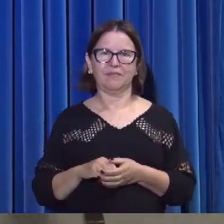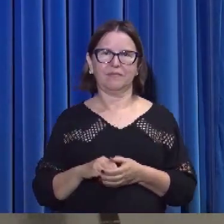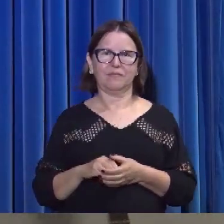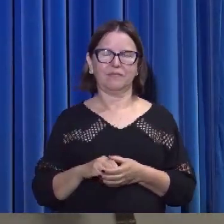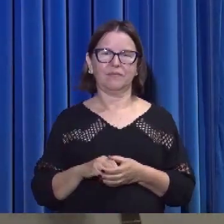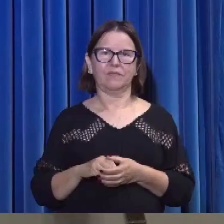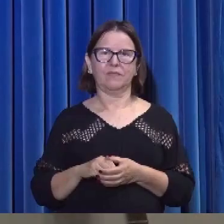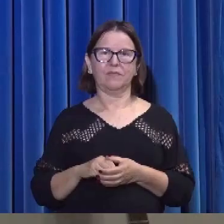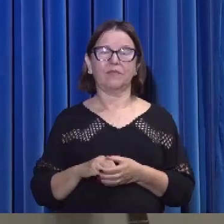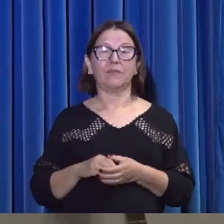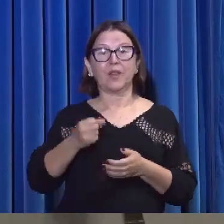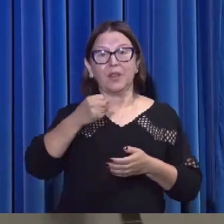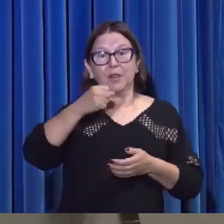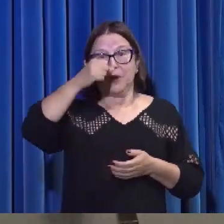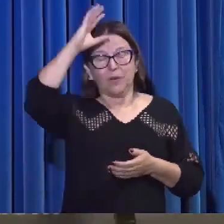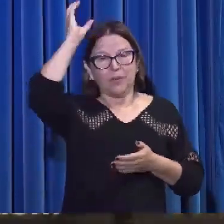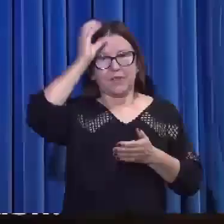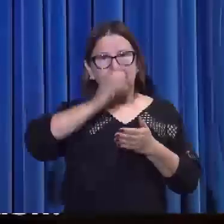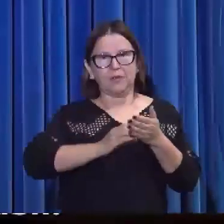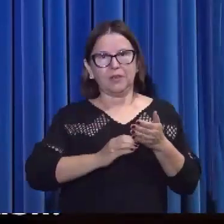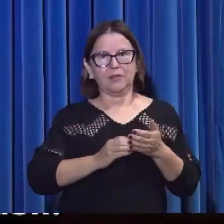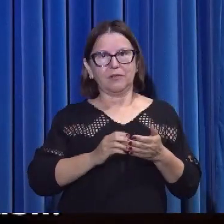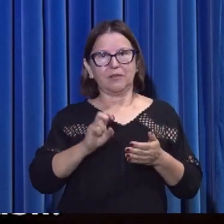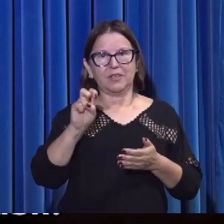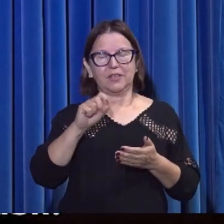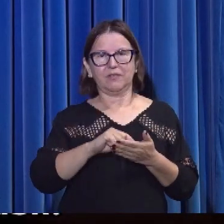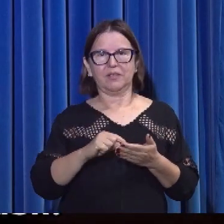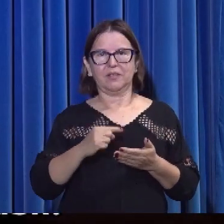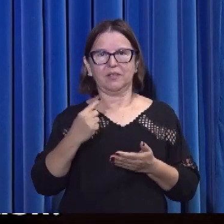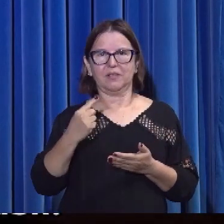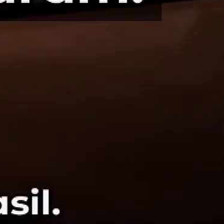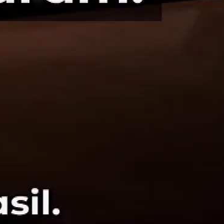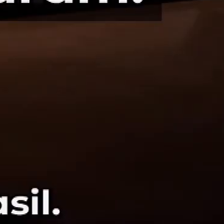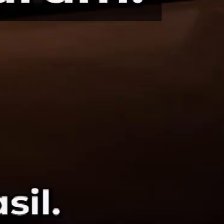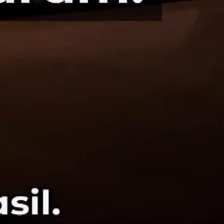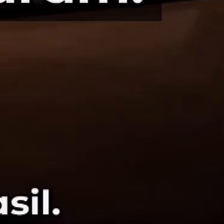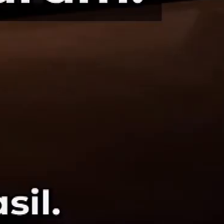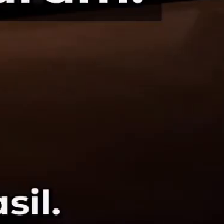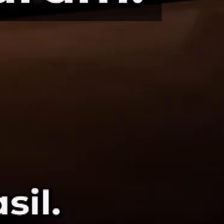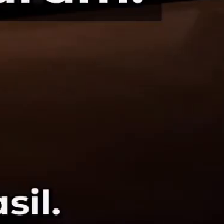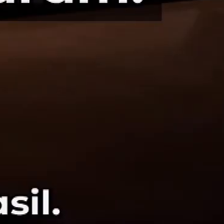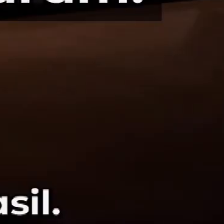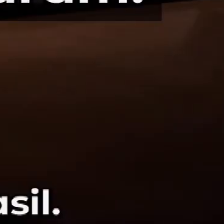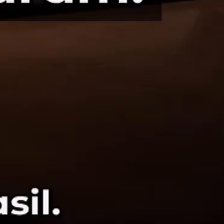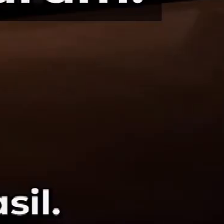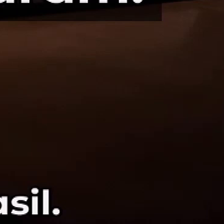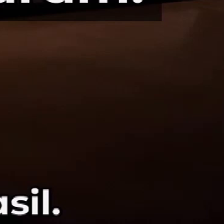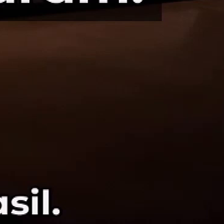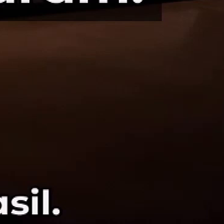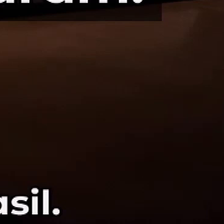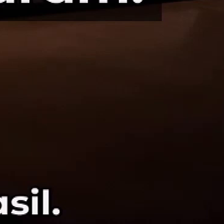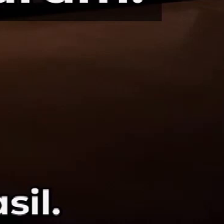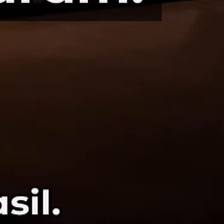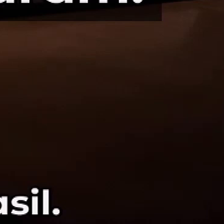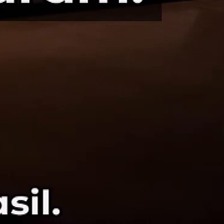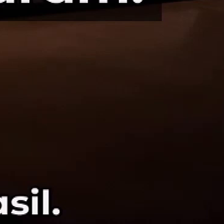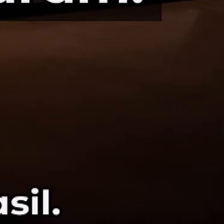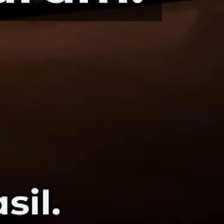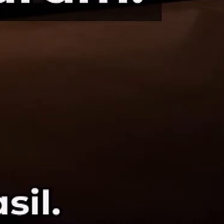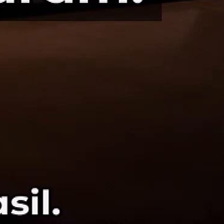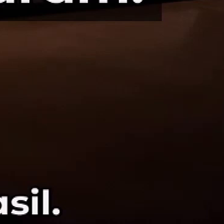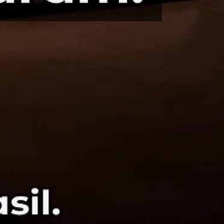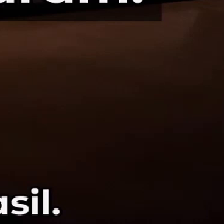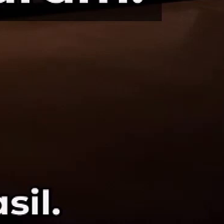O que diz Romanos 5,12? Portanto, assim como por um só homem entrou o pecado no mundo, e